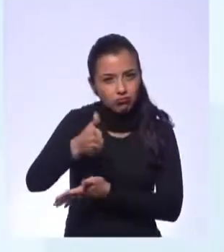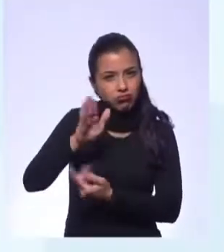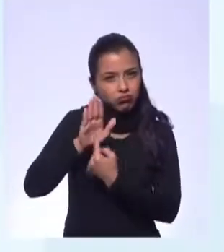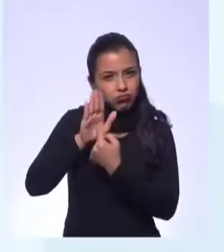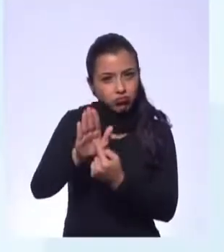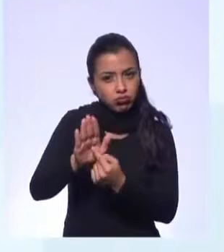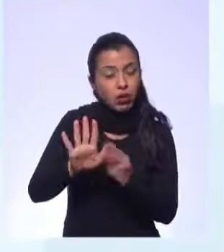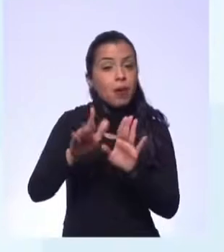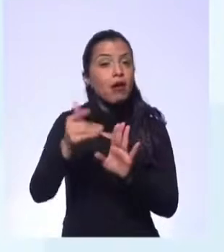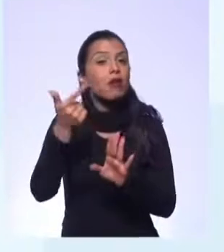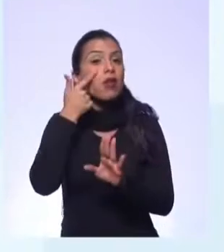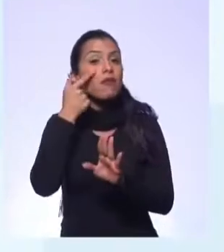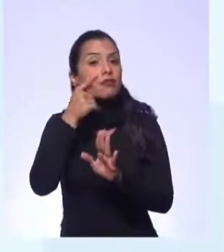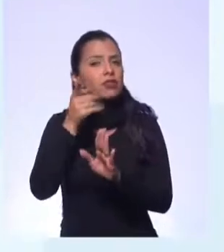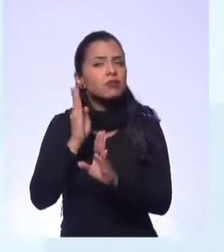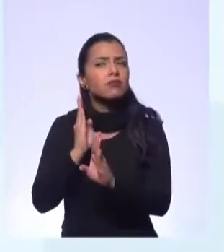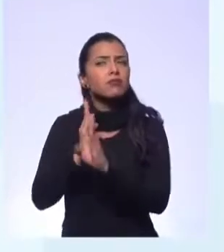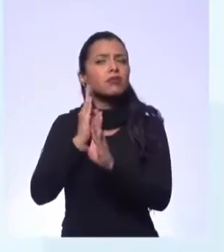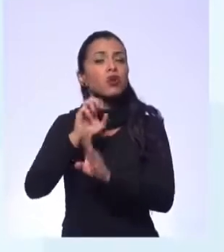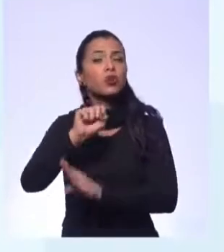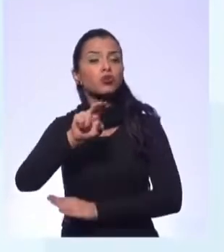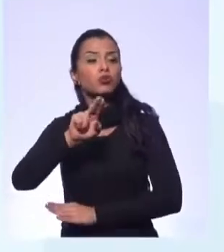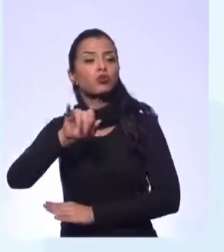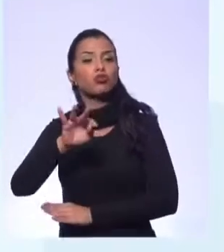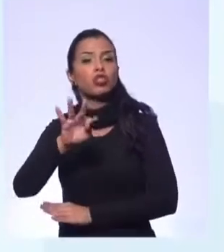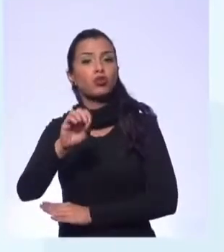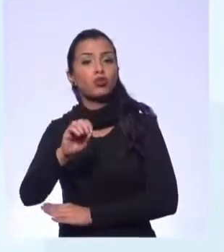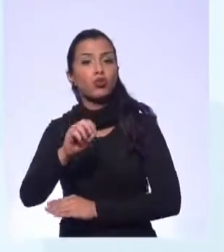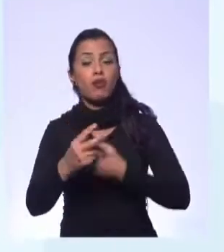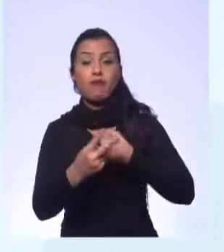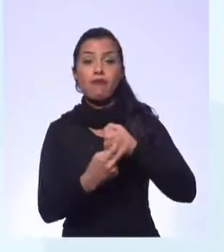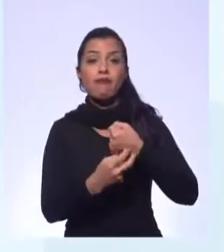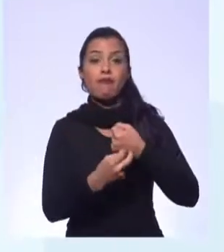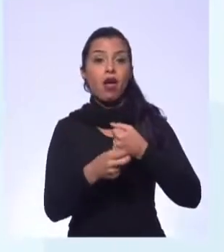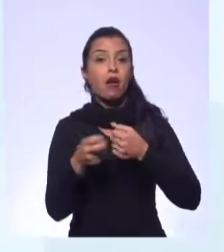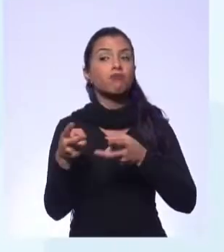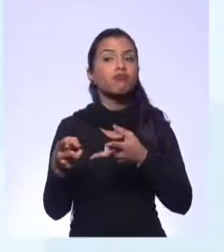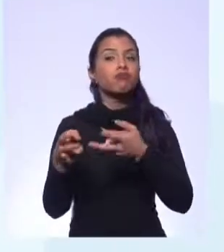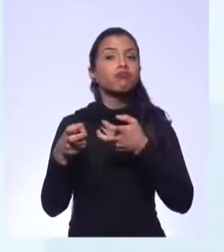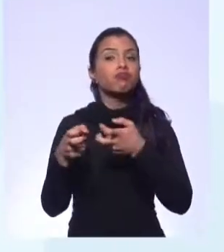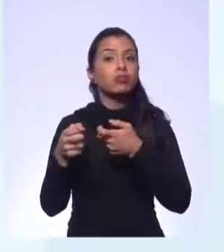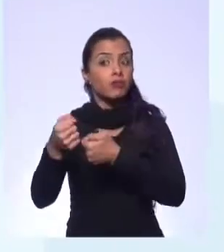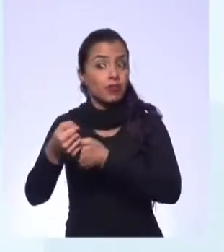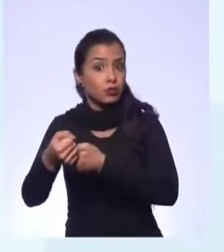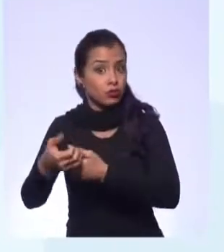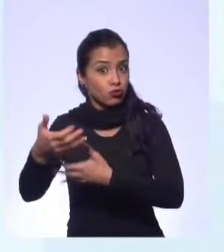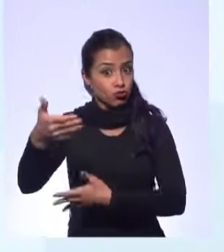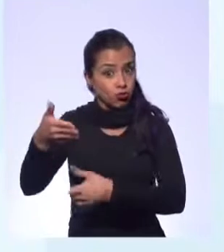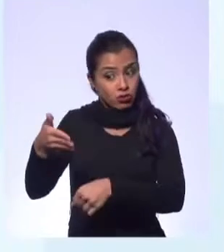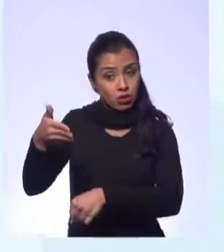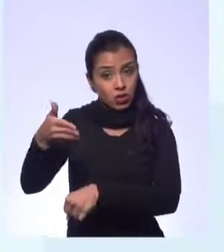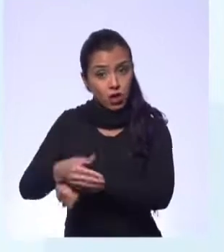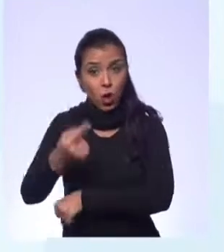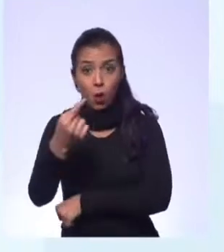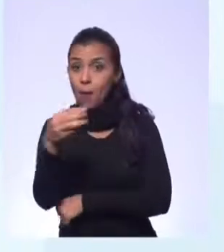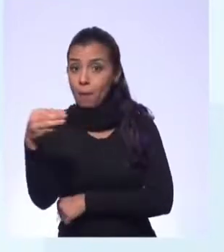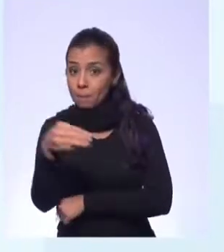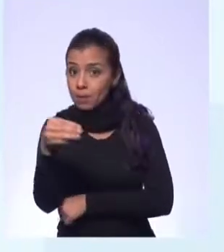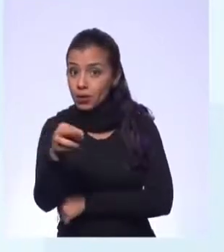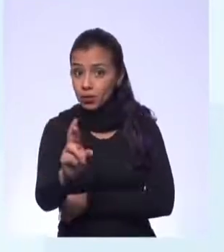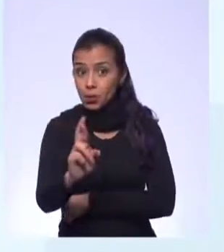sabem localizar o sujeito e o verbo. Então, você vai lá no chat, você vai ter um minutinho para